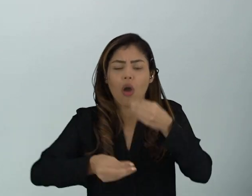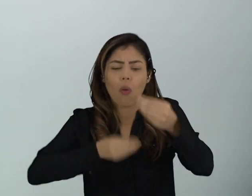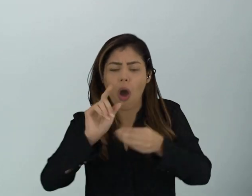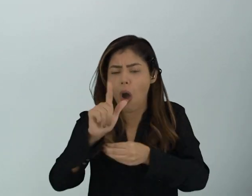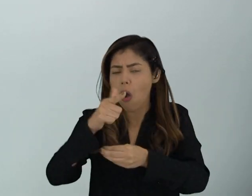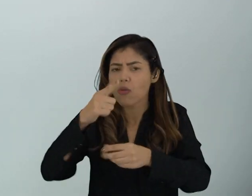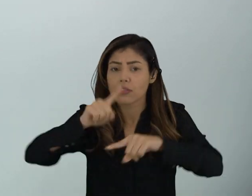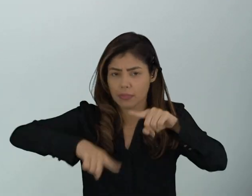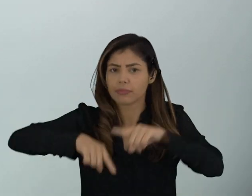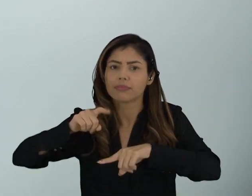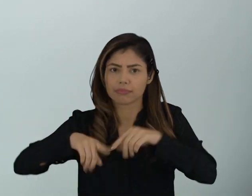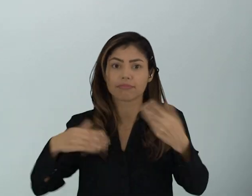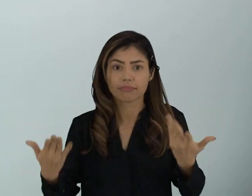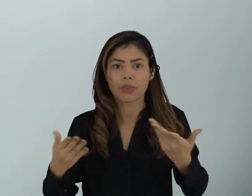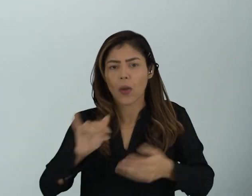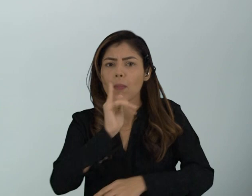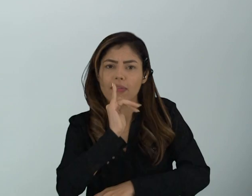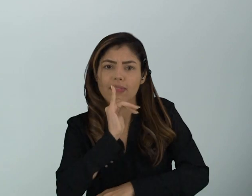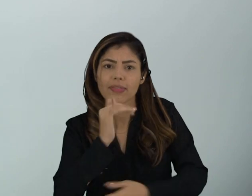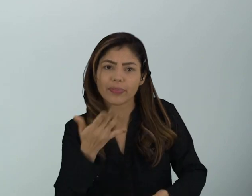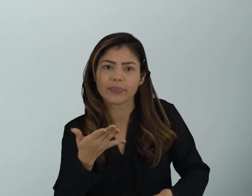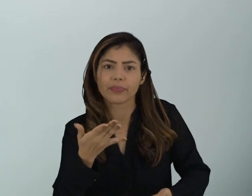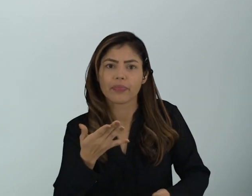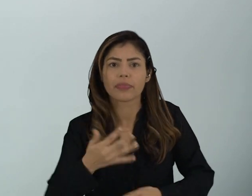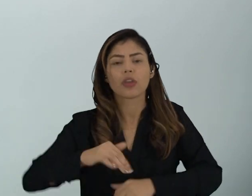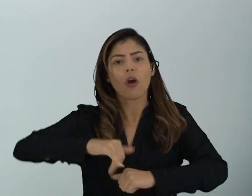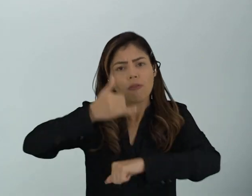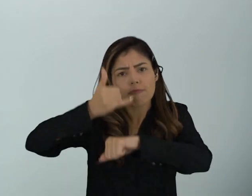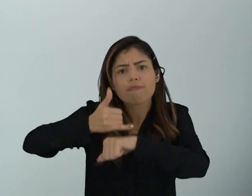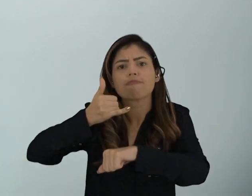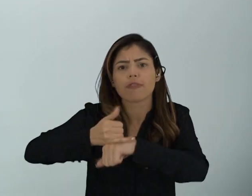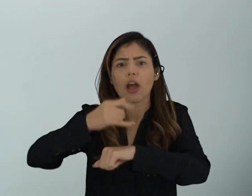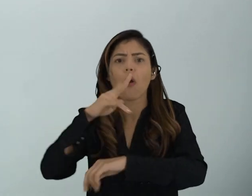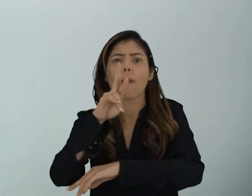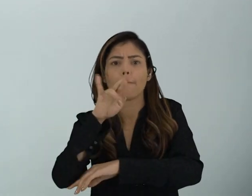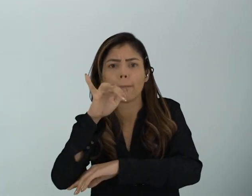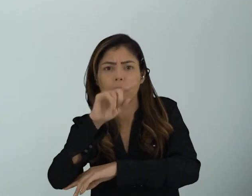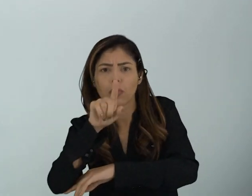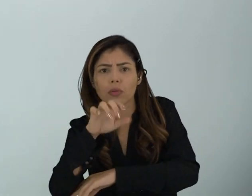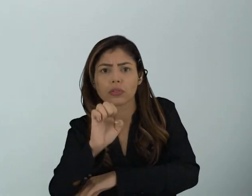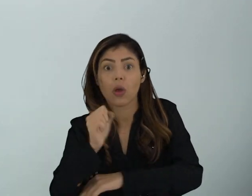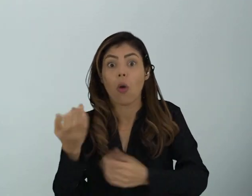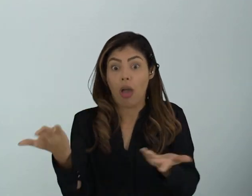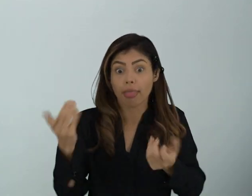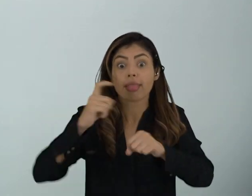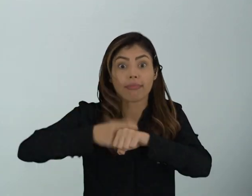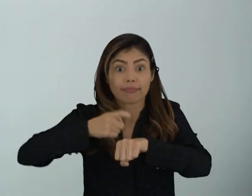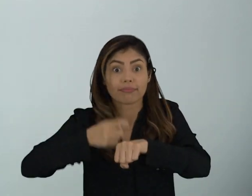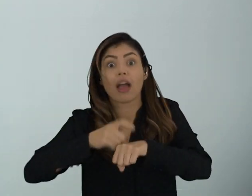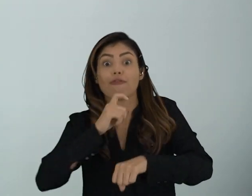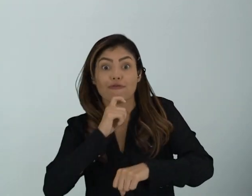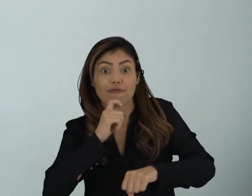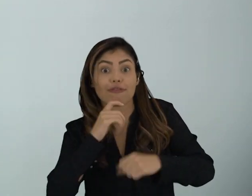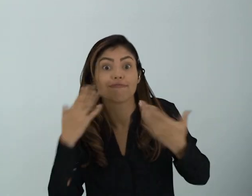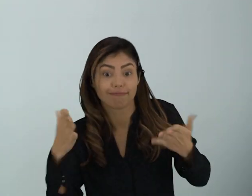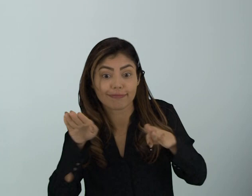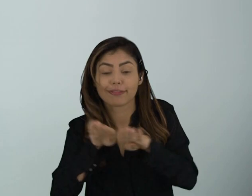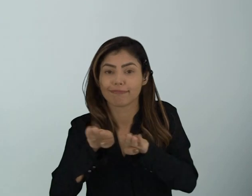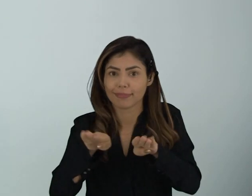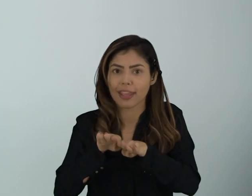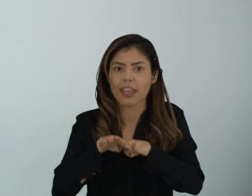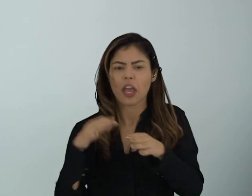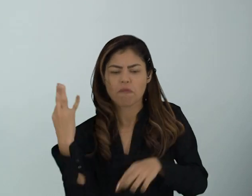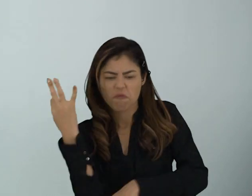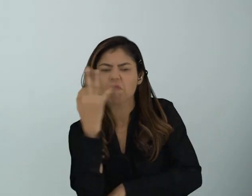outros materiais, como, por exemplo, o ferro, o bronze ou até o gelo. Nós temos esculturas de gelo, são